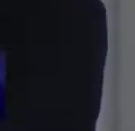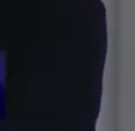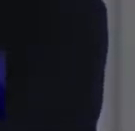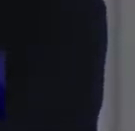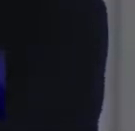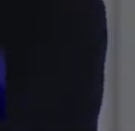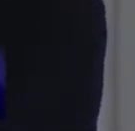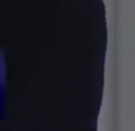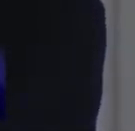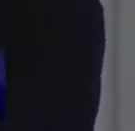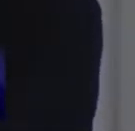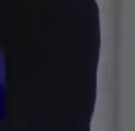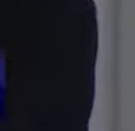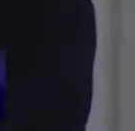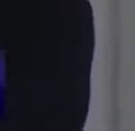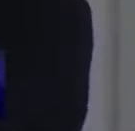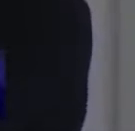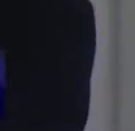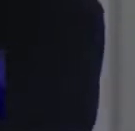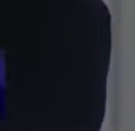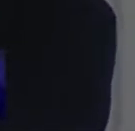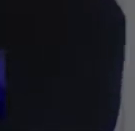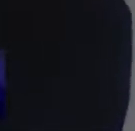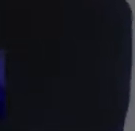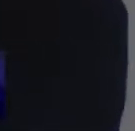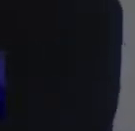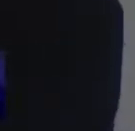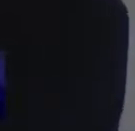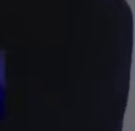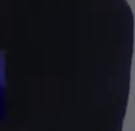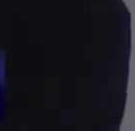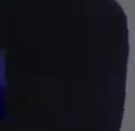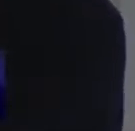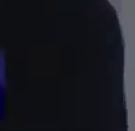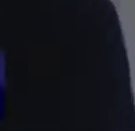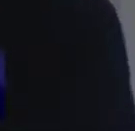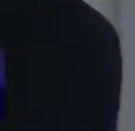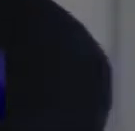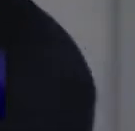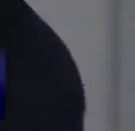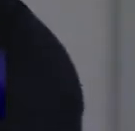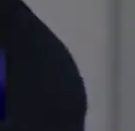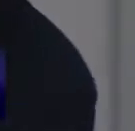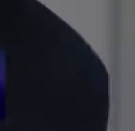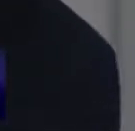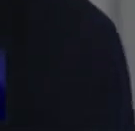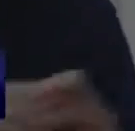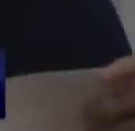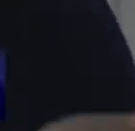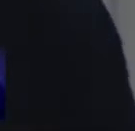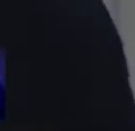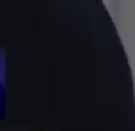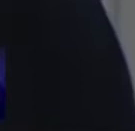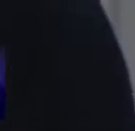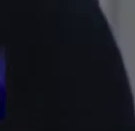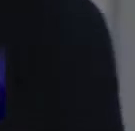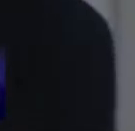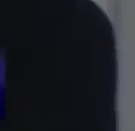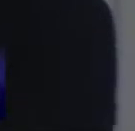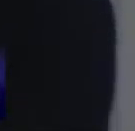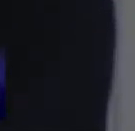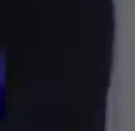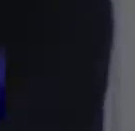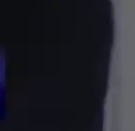lá ou fazer. Então eu gostaria que quando a pessoa viesse aqui nos explicasse, porque fica muito chato. É muito